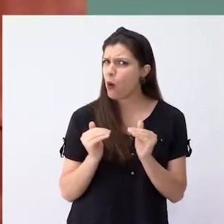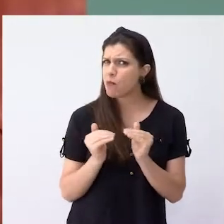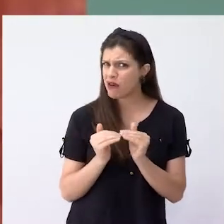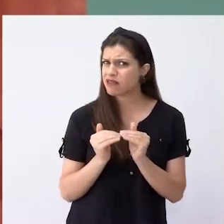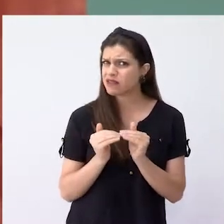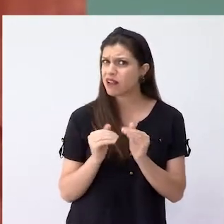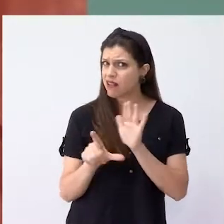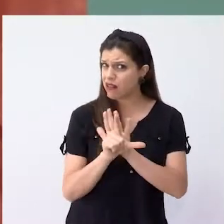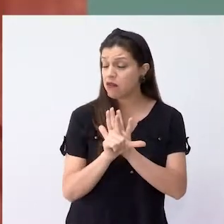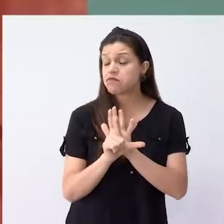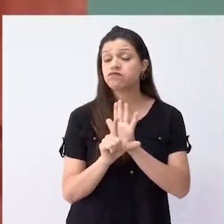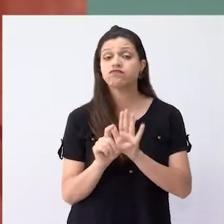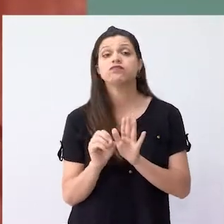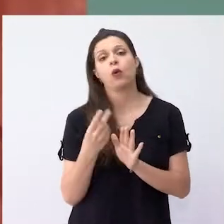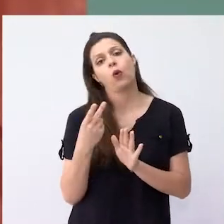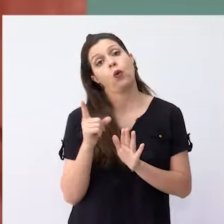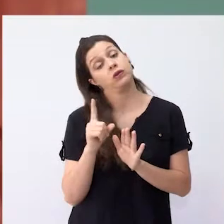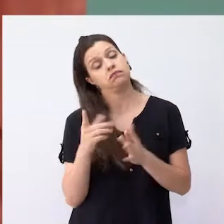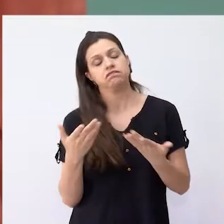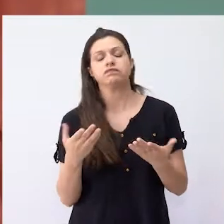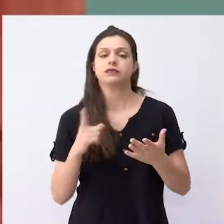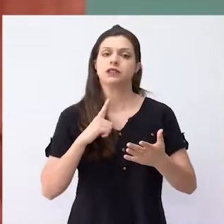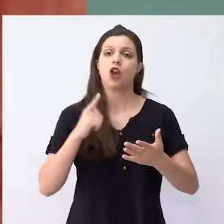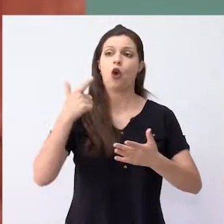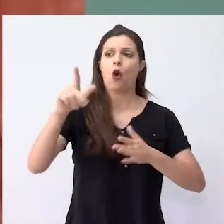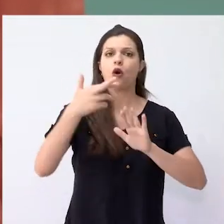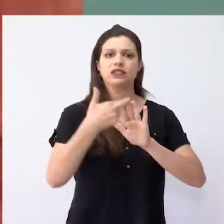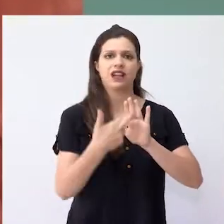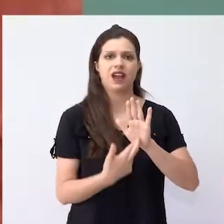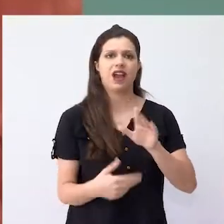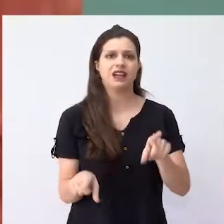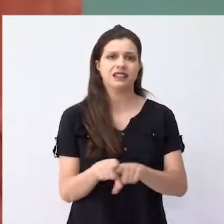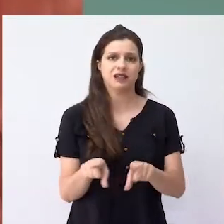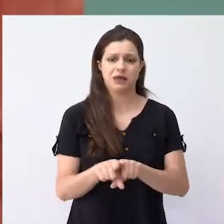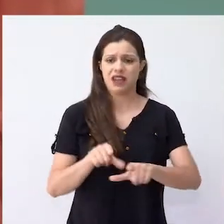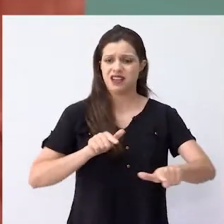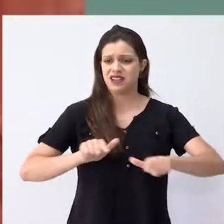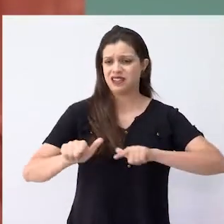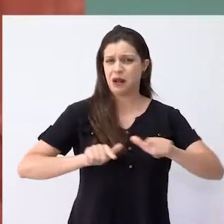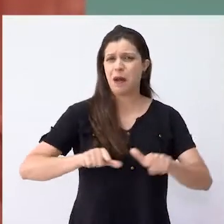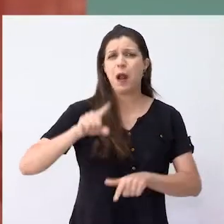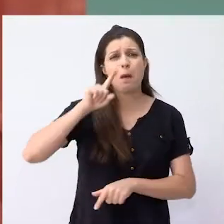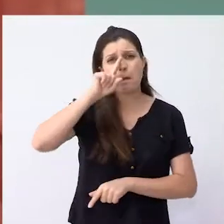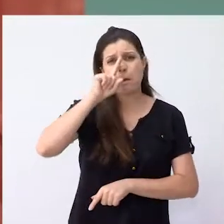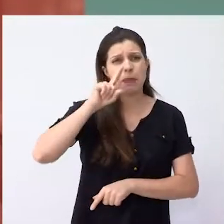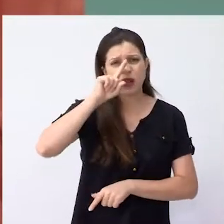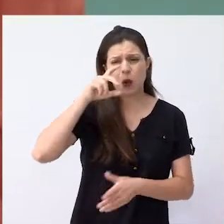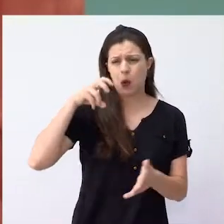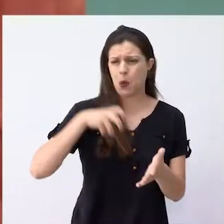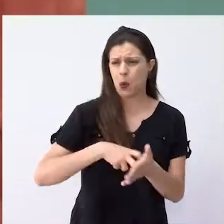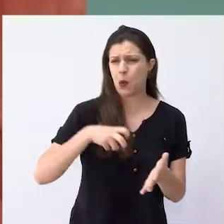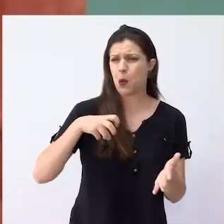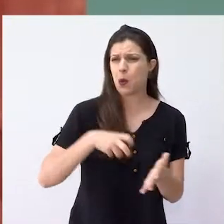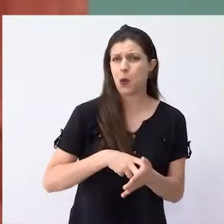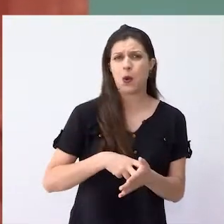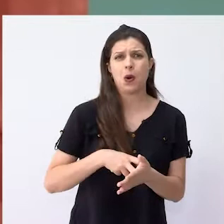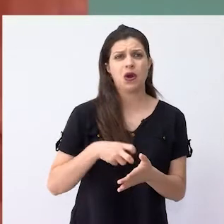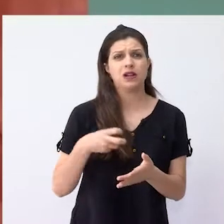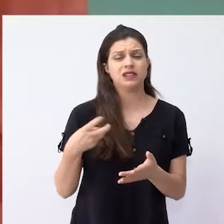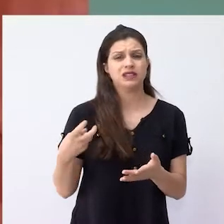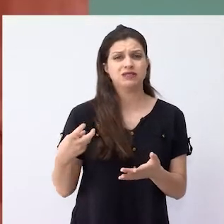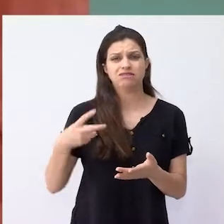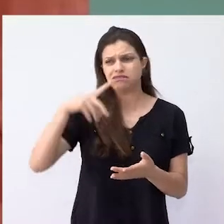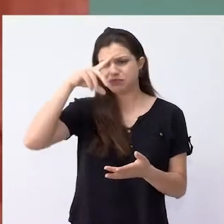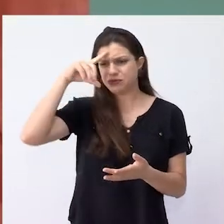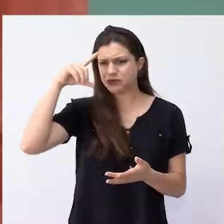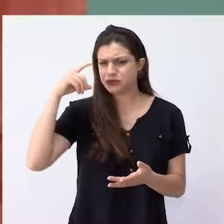está posta também ali na Constituição, que diz respeito aos trabalhos ditos insalubres, perigosos e penosos, que pelo fato de